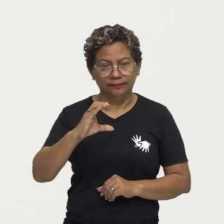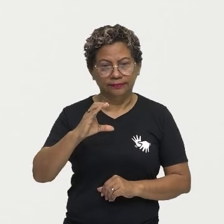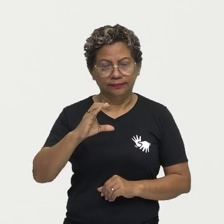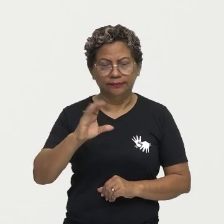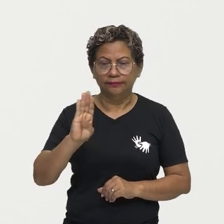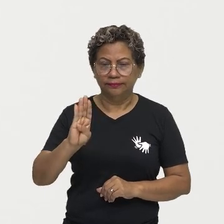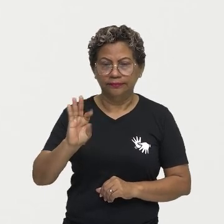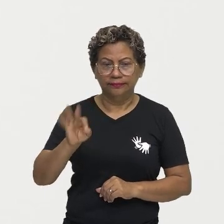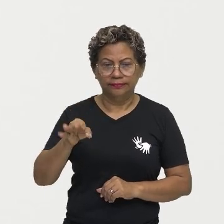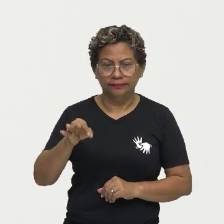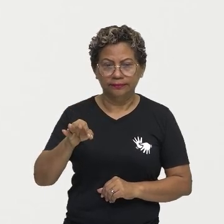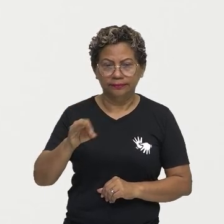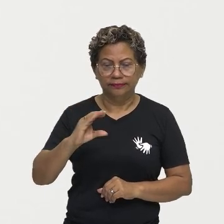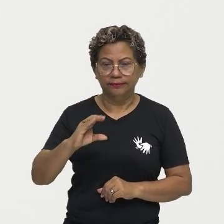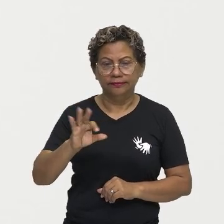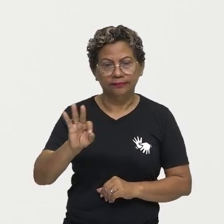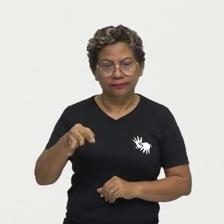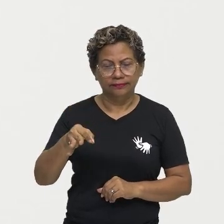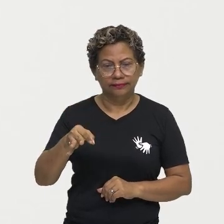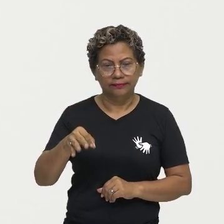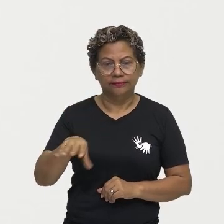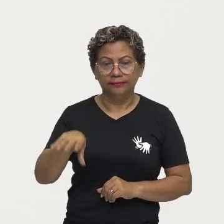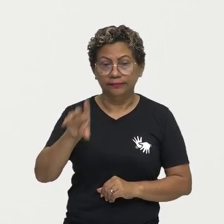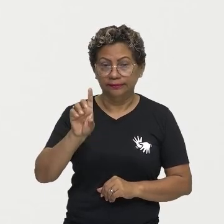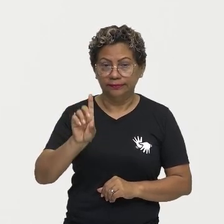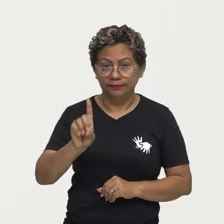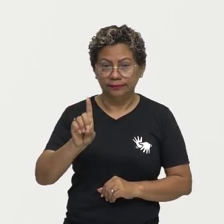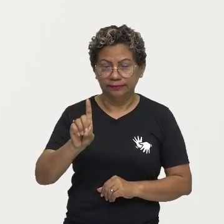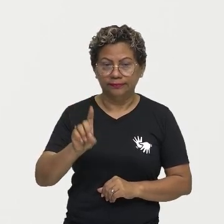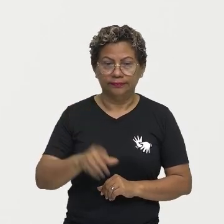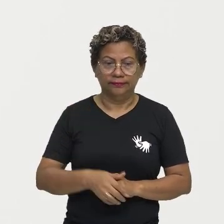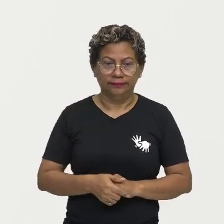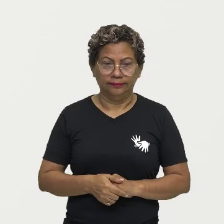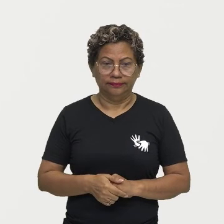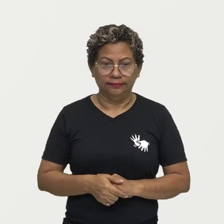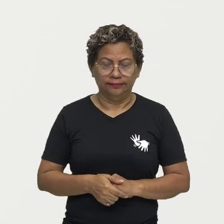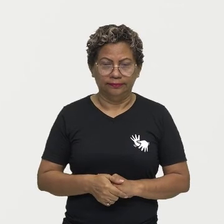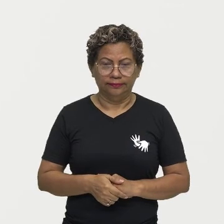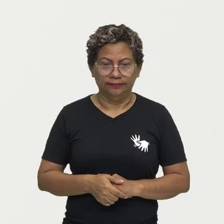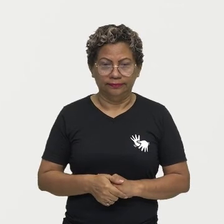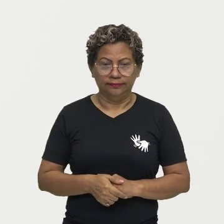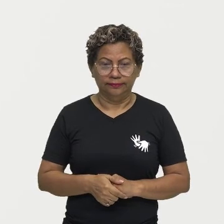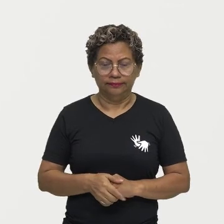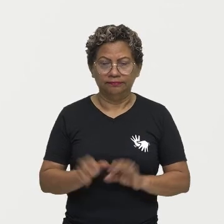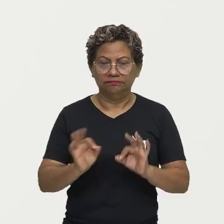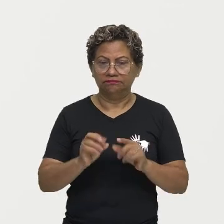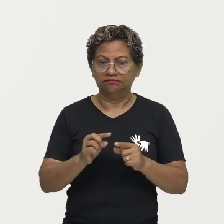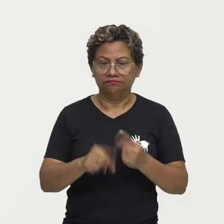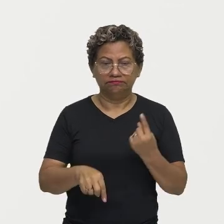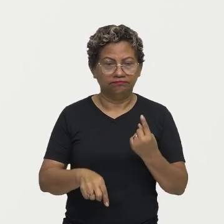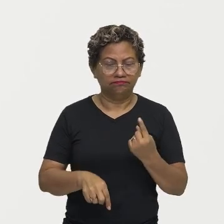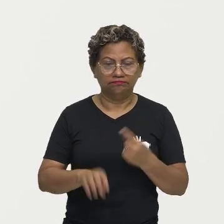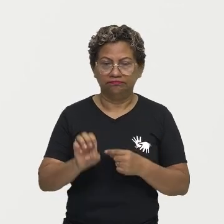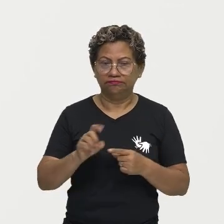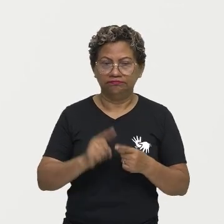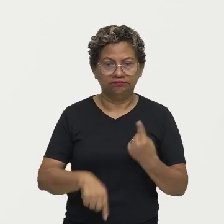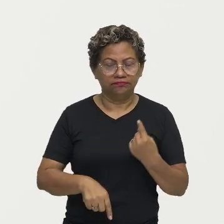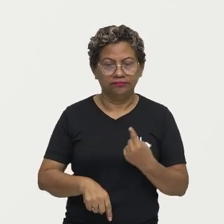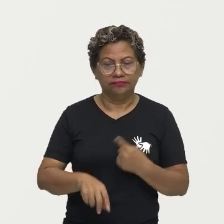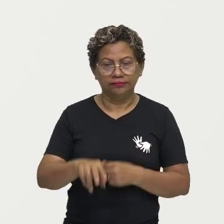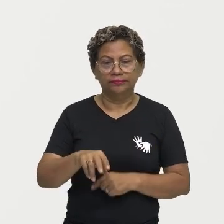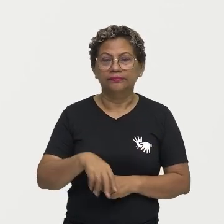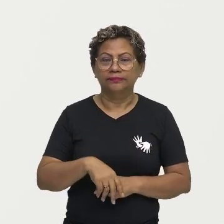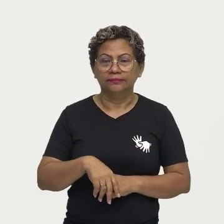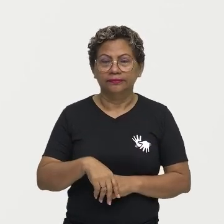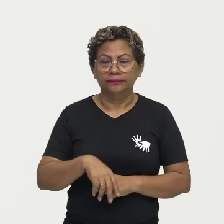também. E energia potencial elástica, gente, a gente já achou a resposta na letra B. Então, a letra B aí é a resposta para